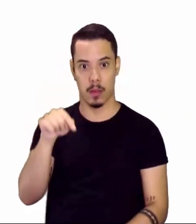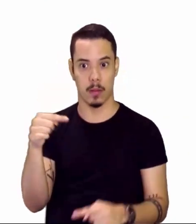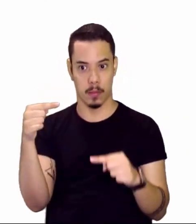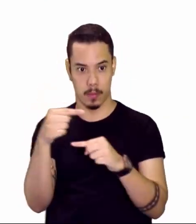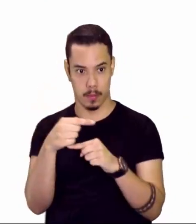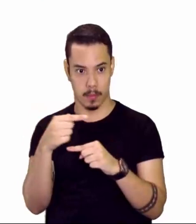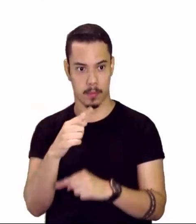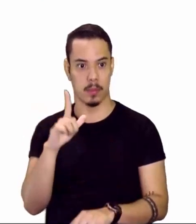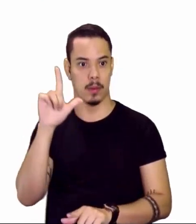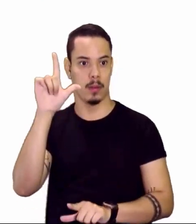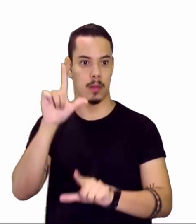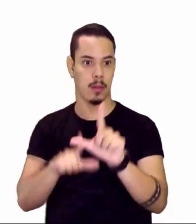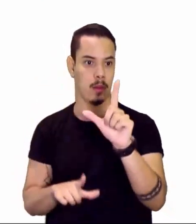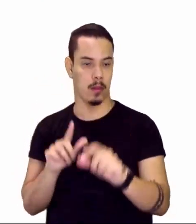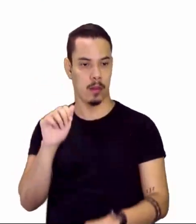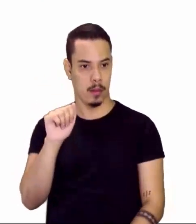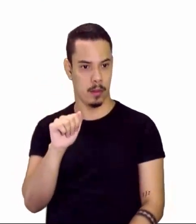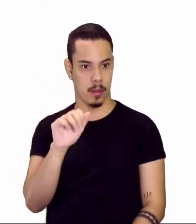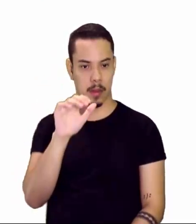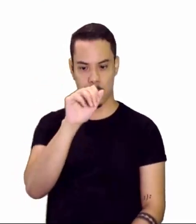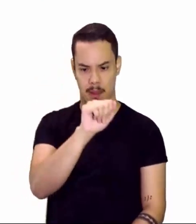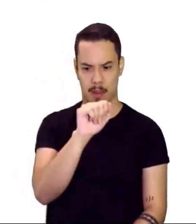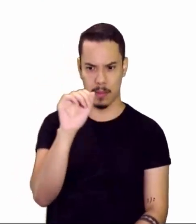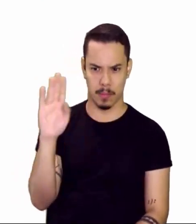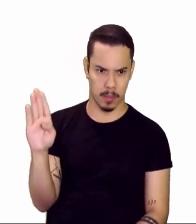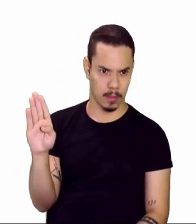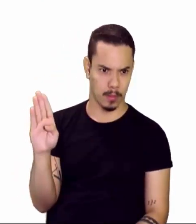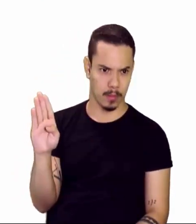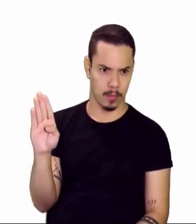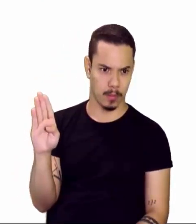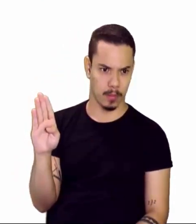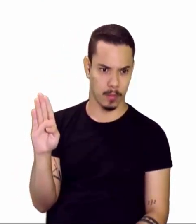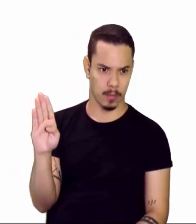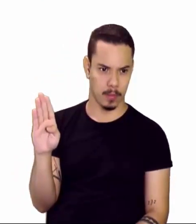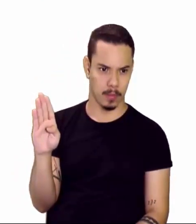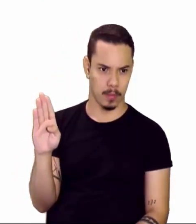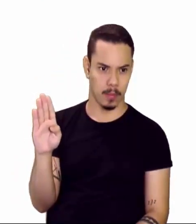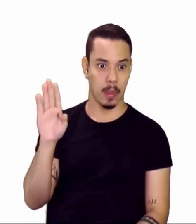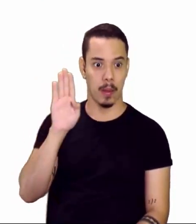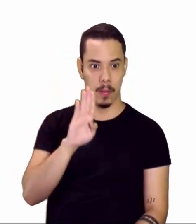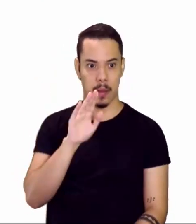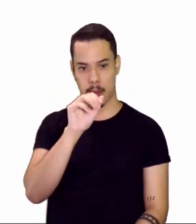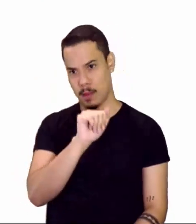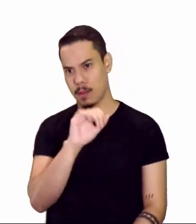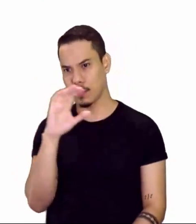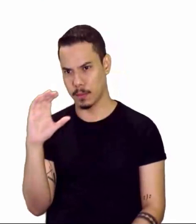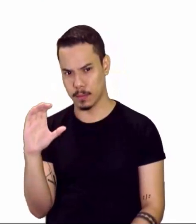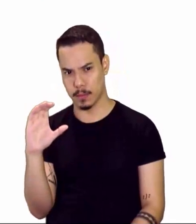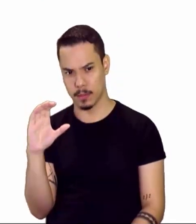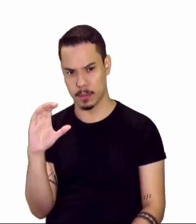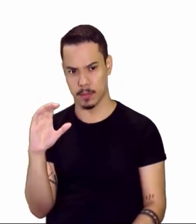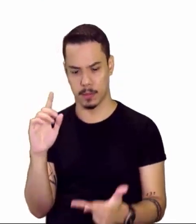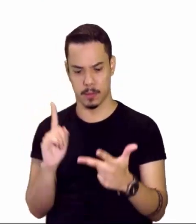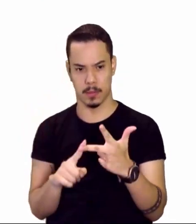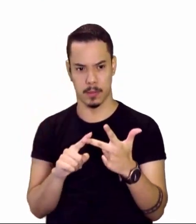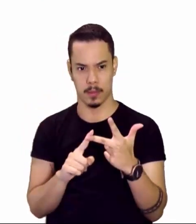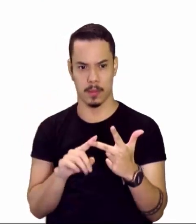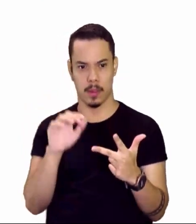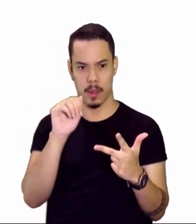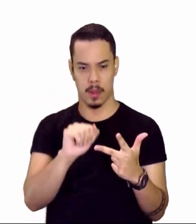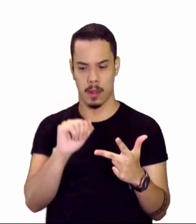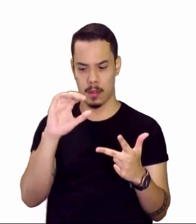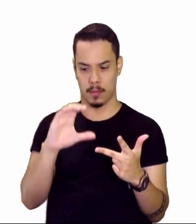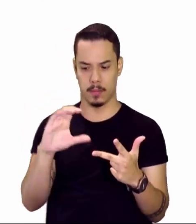Aí vem letra A, molécula A e B, letra B, A e C, letra C,